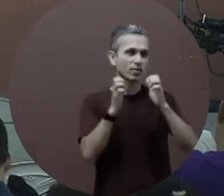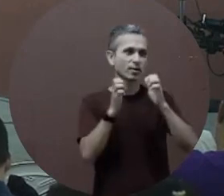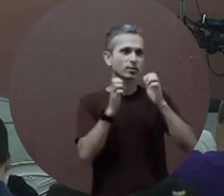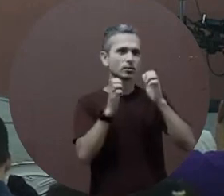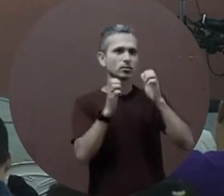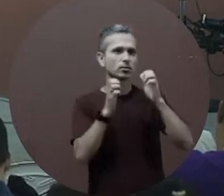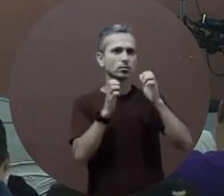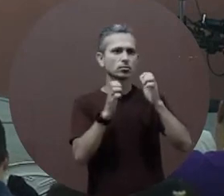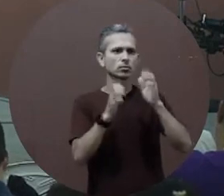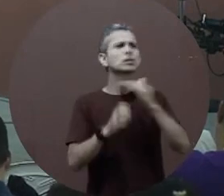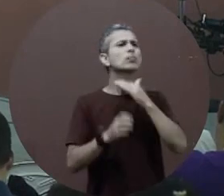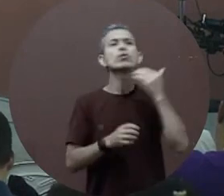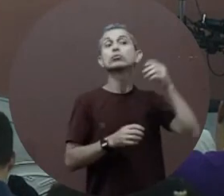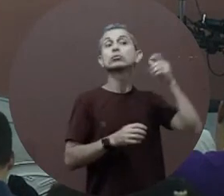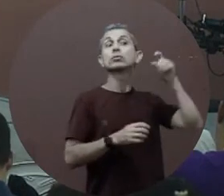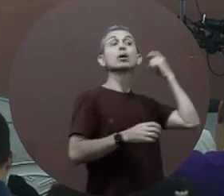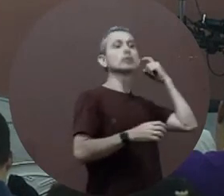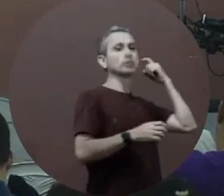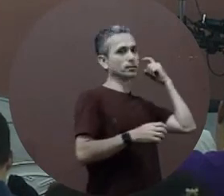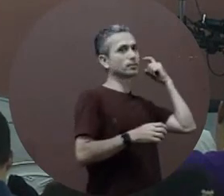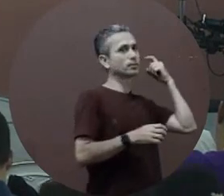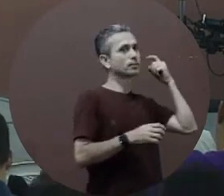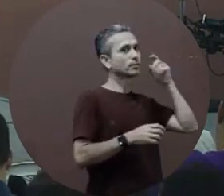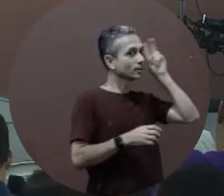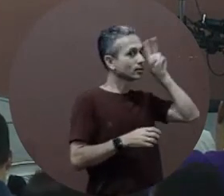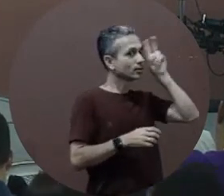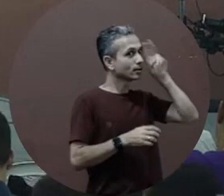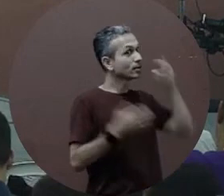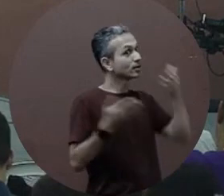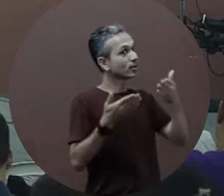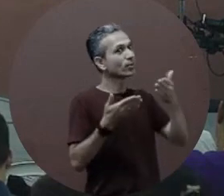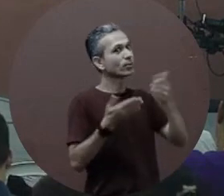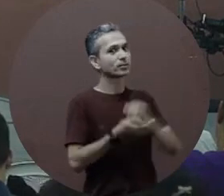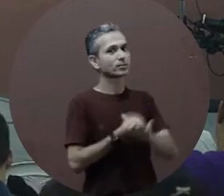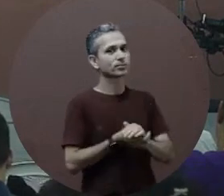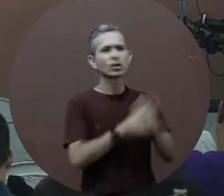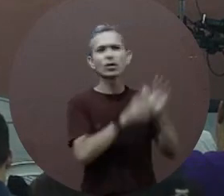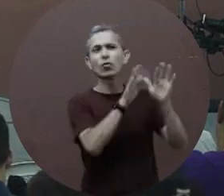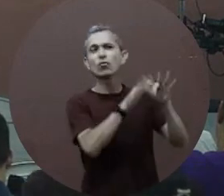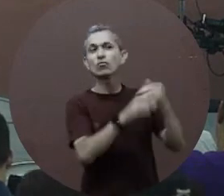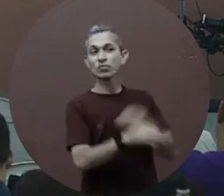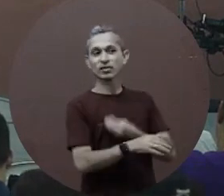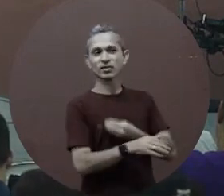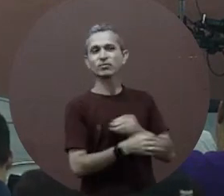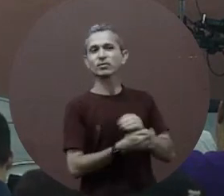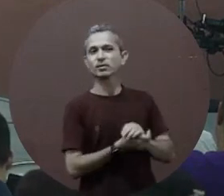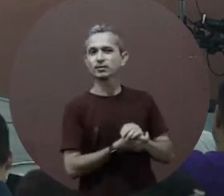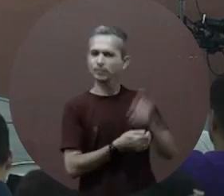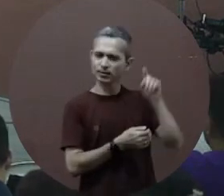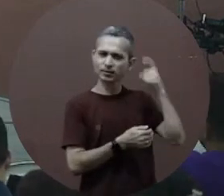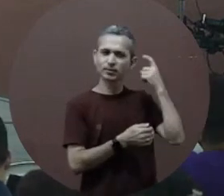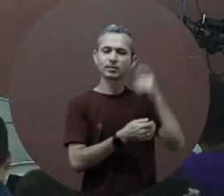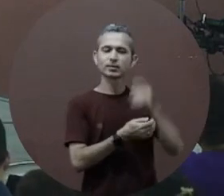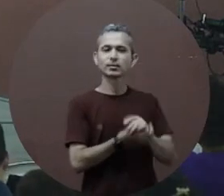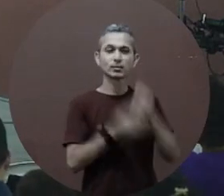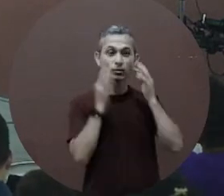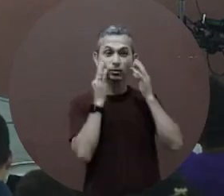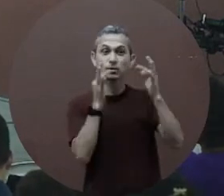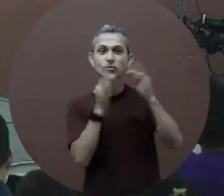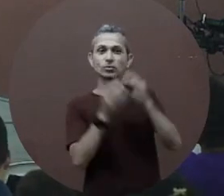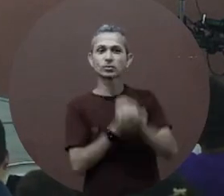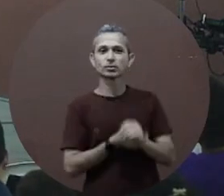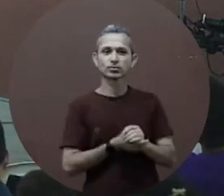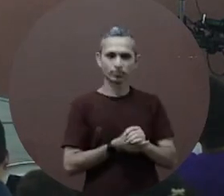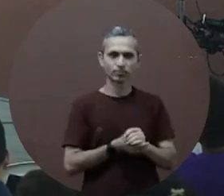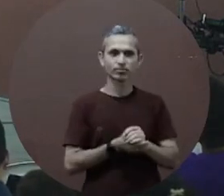ensinaram a vocês e que hoje já morreram. Olhe o fim da vida deles. Olhe como eles guardaram a fé até o fim.